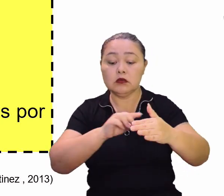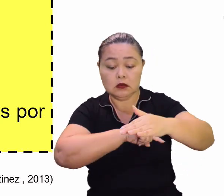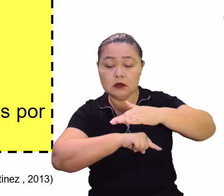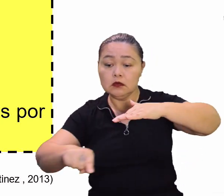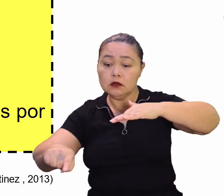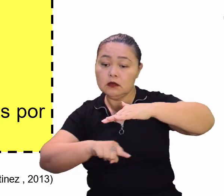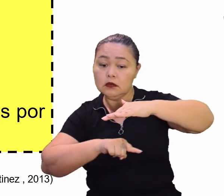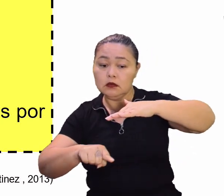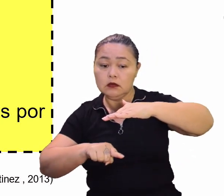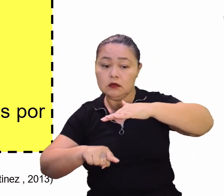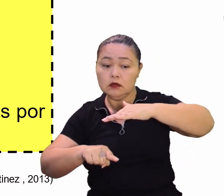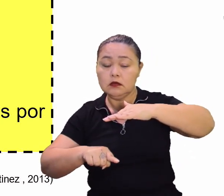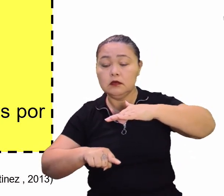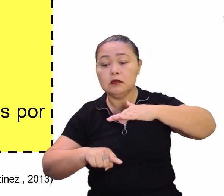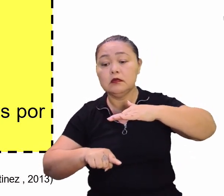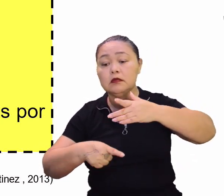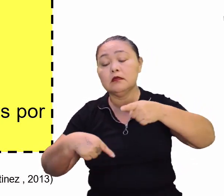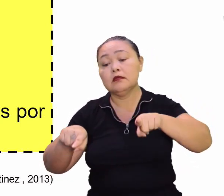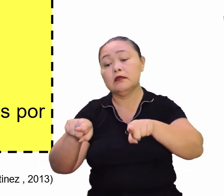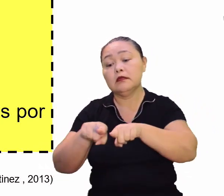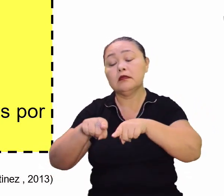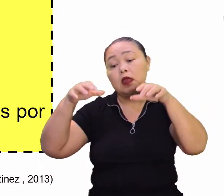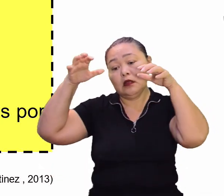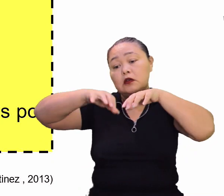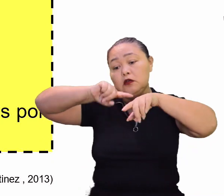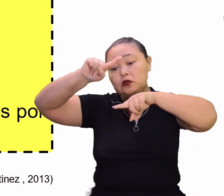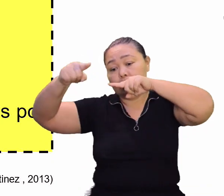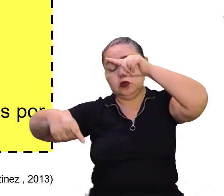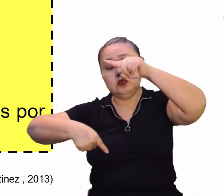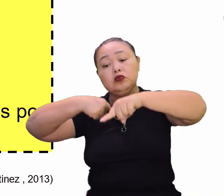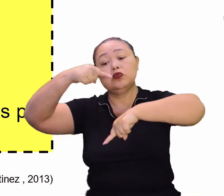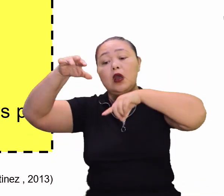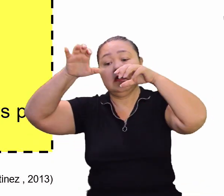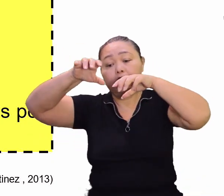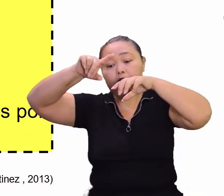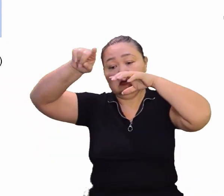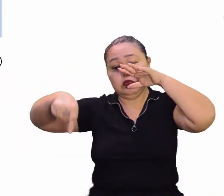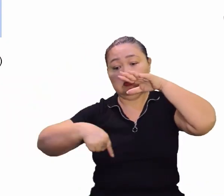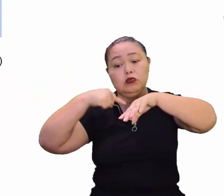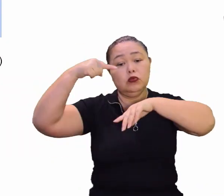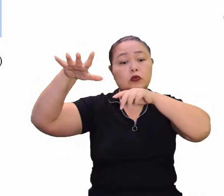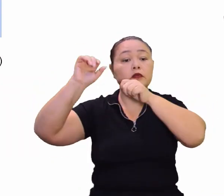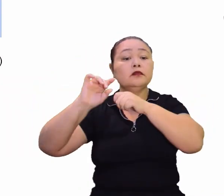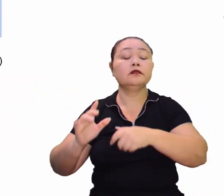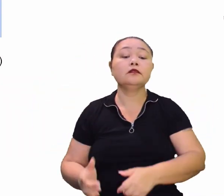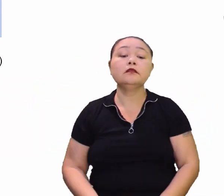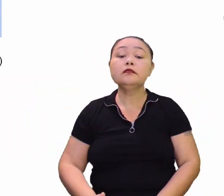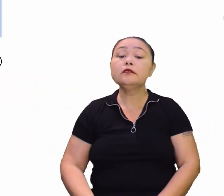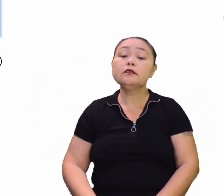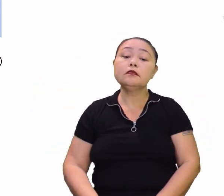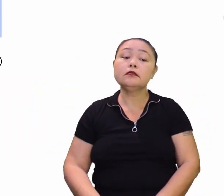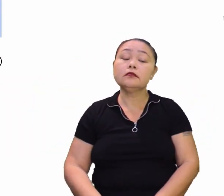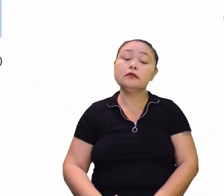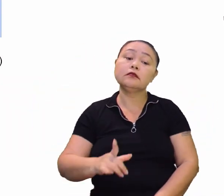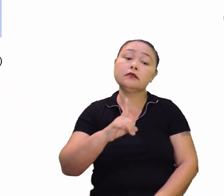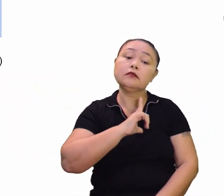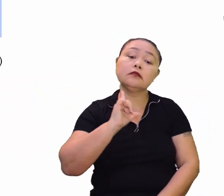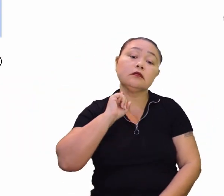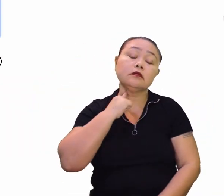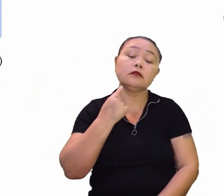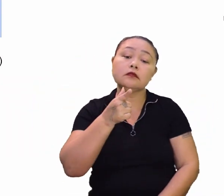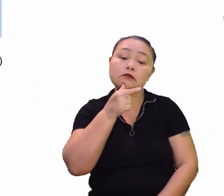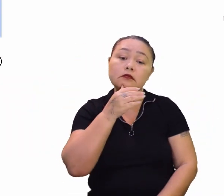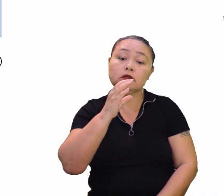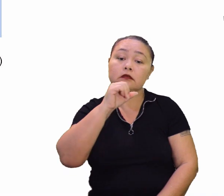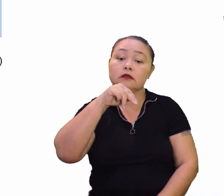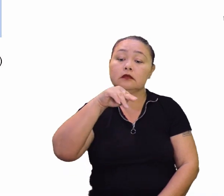águas subterrâneas por meio das águas pluviais, ou seja, a água da chuva. Exato. E a contaminação